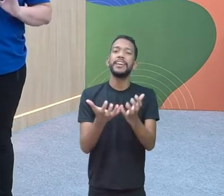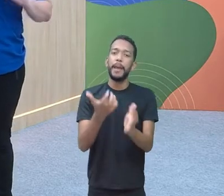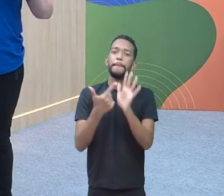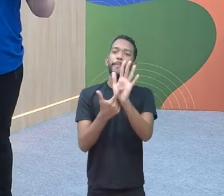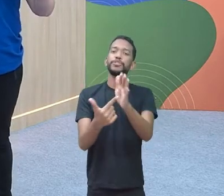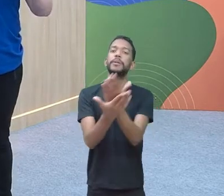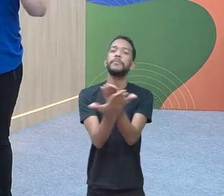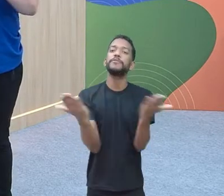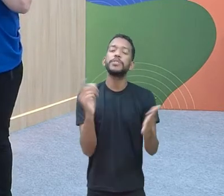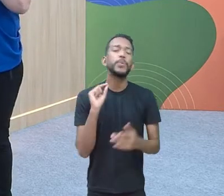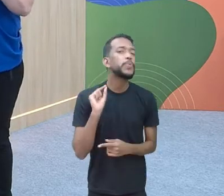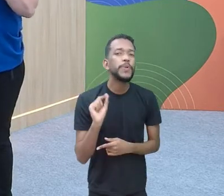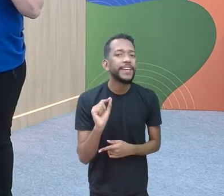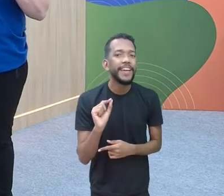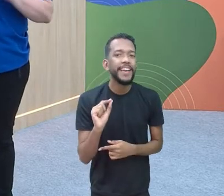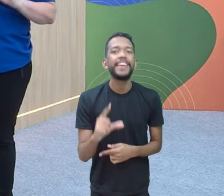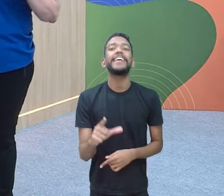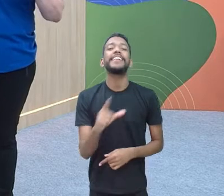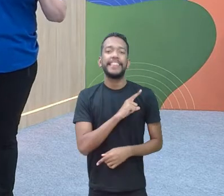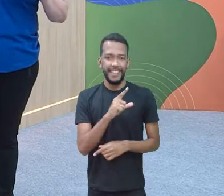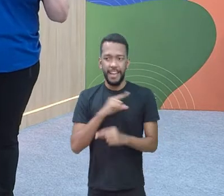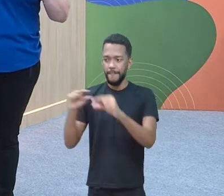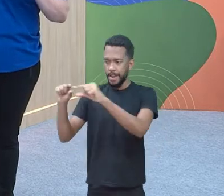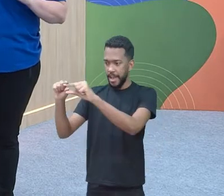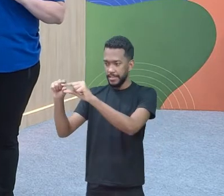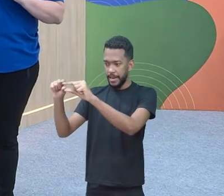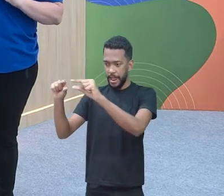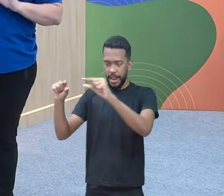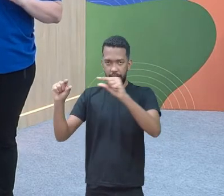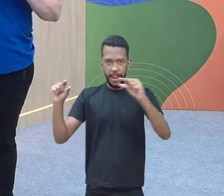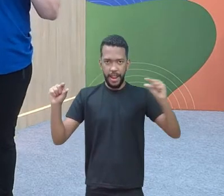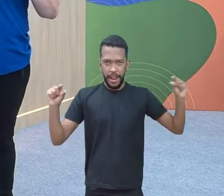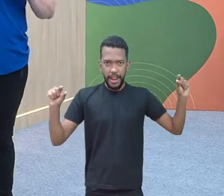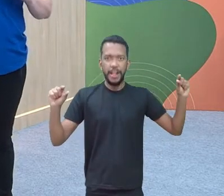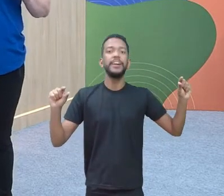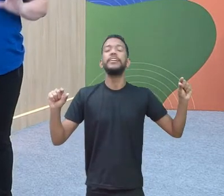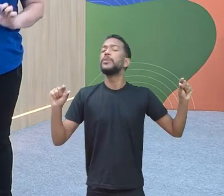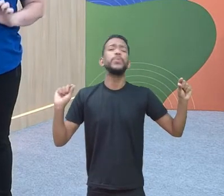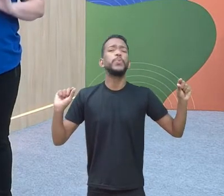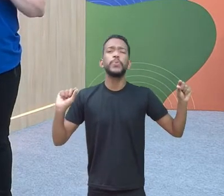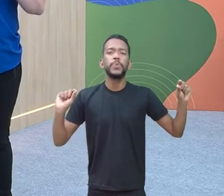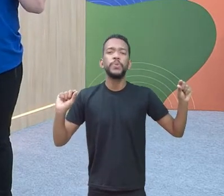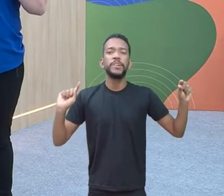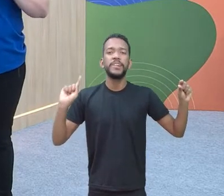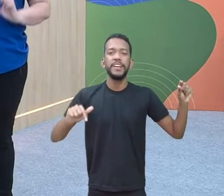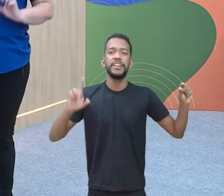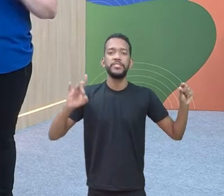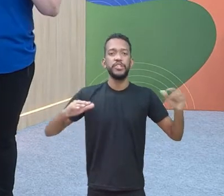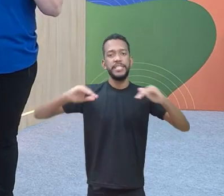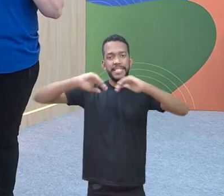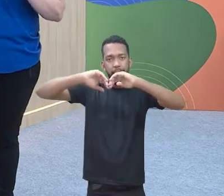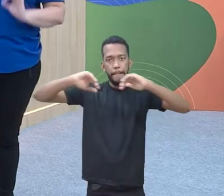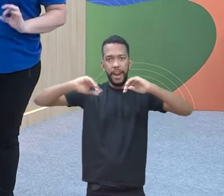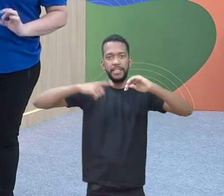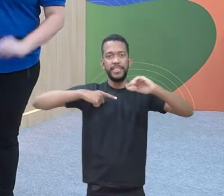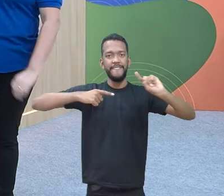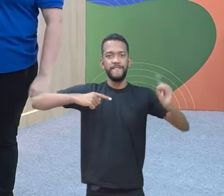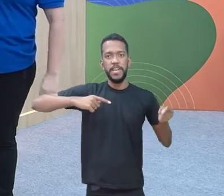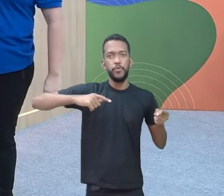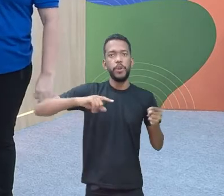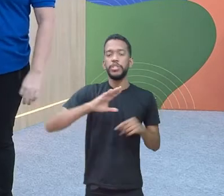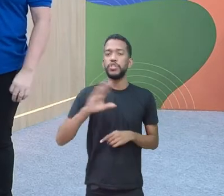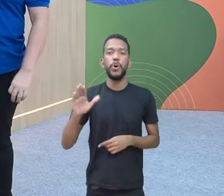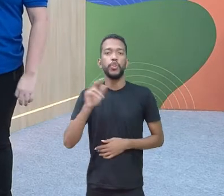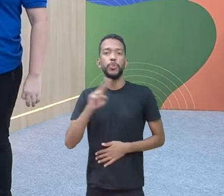vocês que a oração coordenada assindética, ela é apenas separada por vírgula.